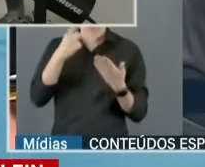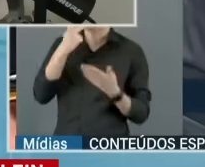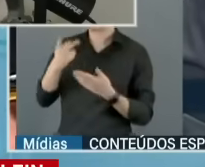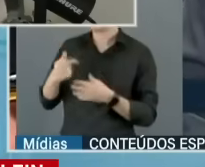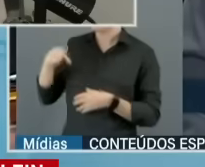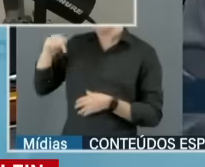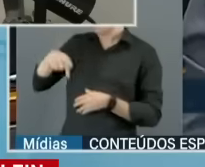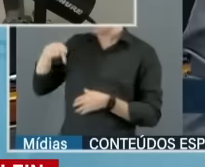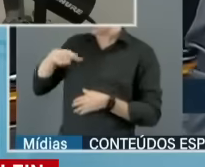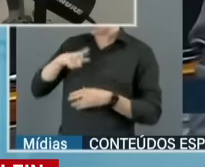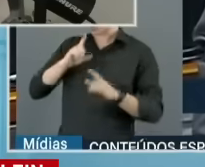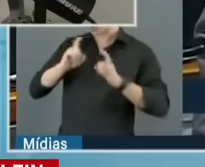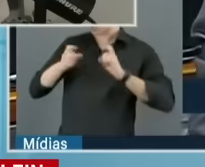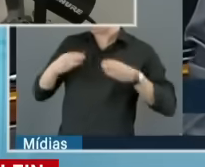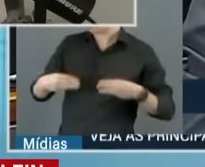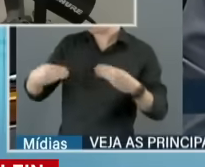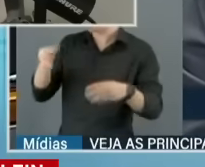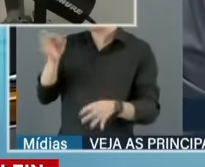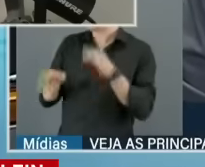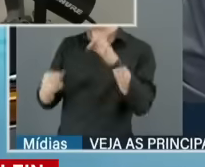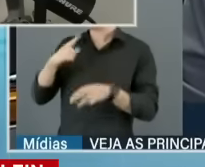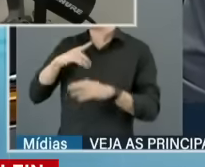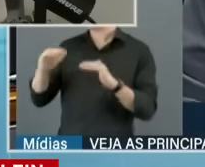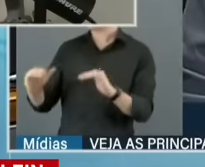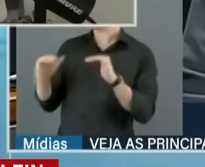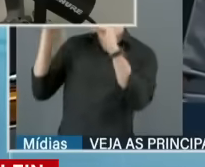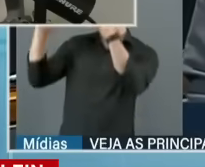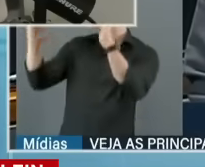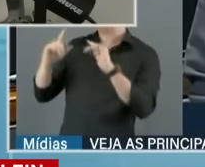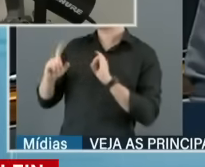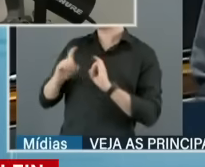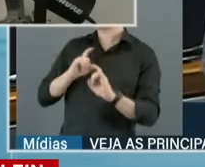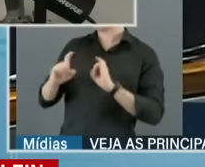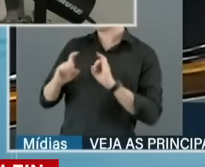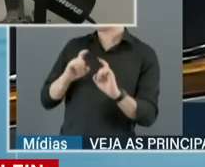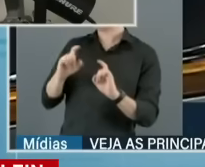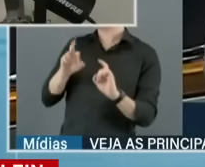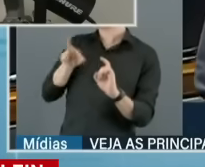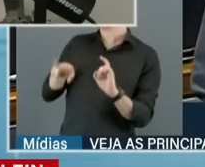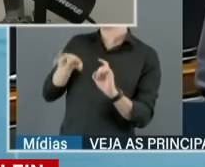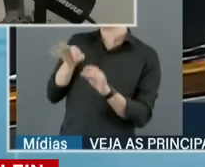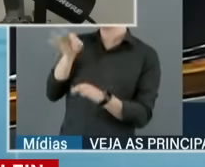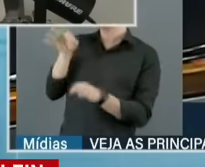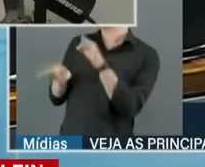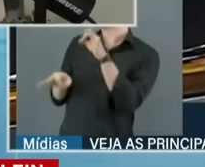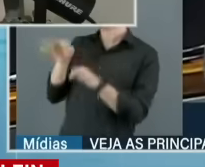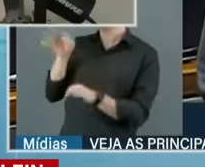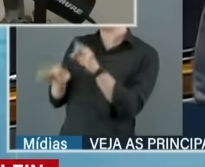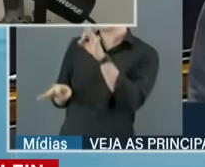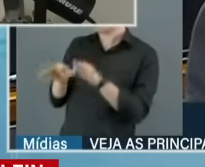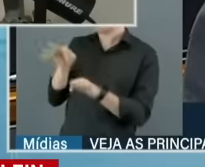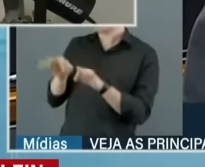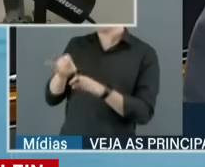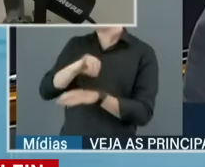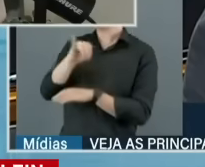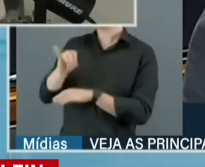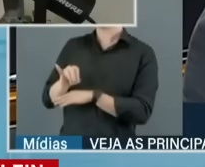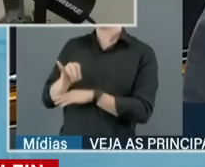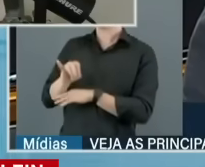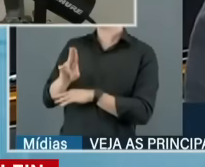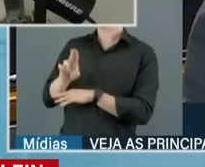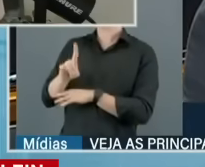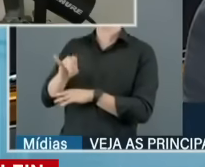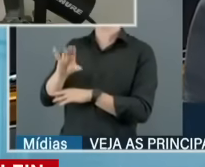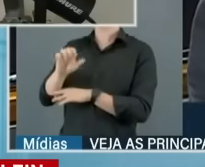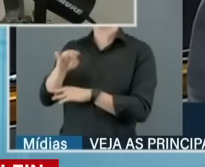continua sendo uma disputa entre duas versões sobre o que teria acontecido no 8 de janeiro, sendo que claramente o que